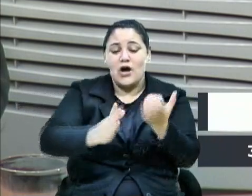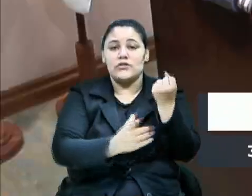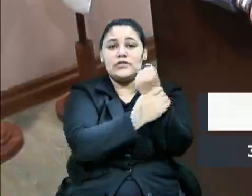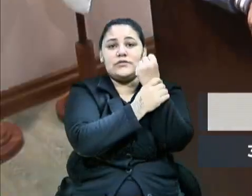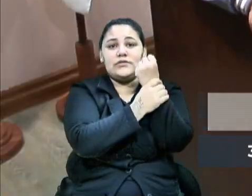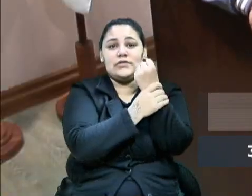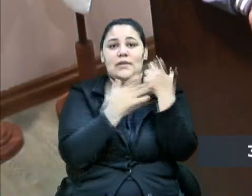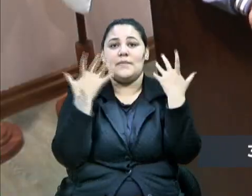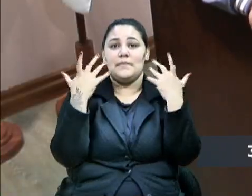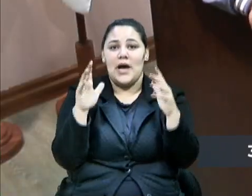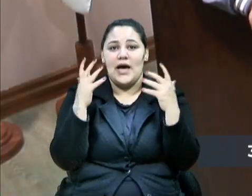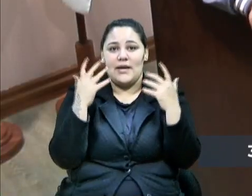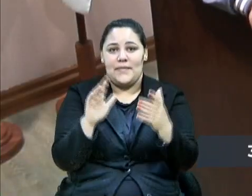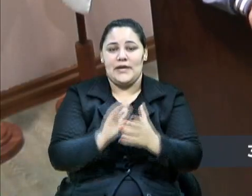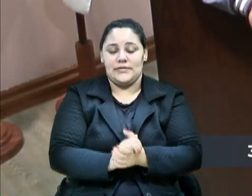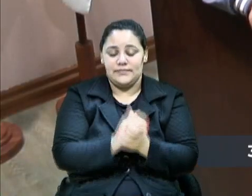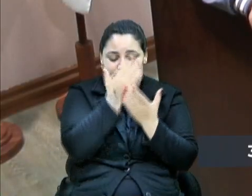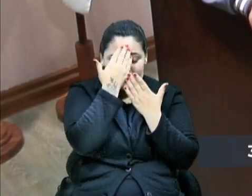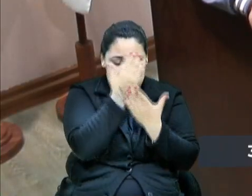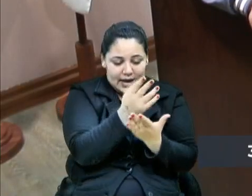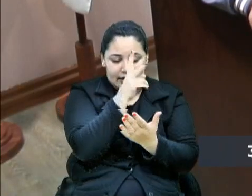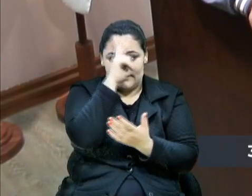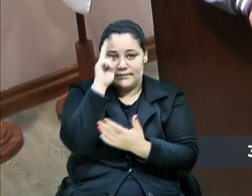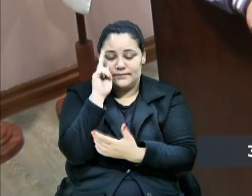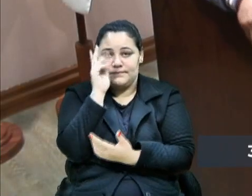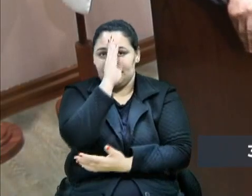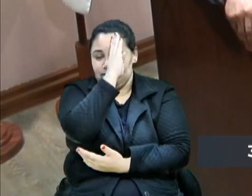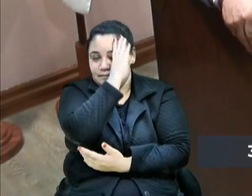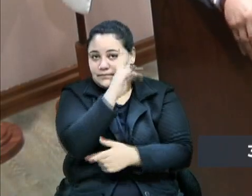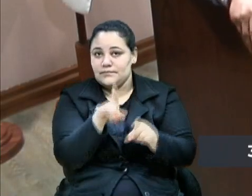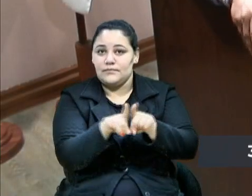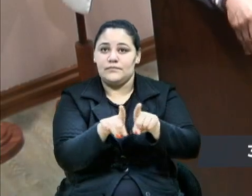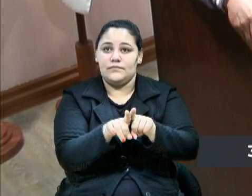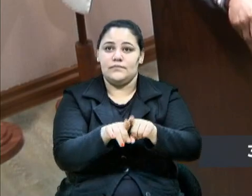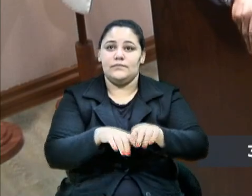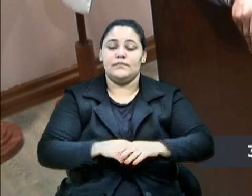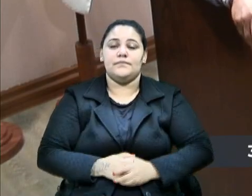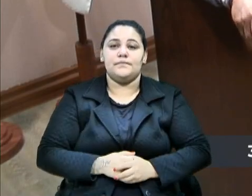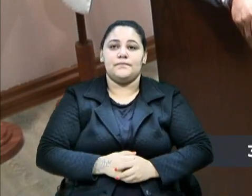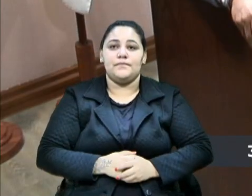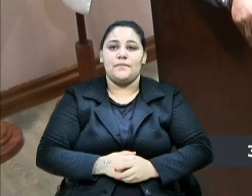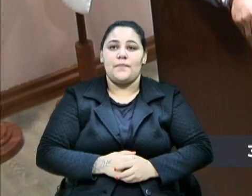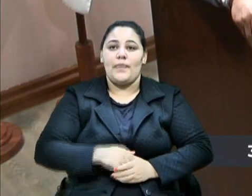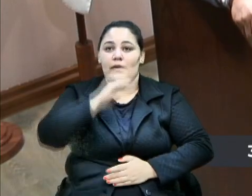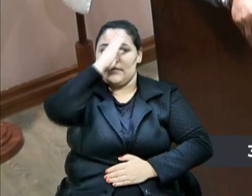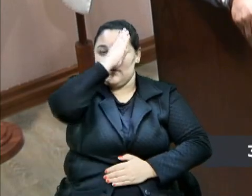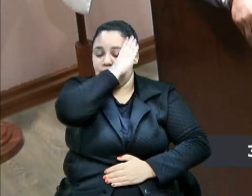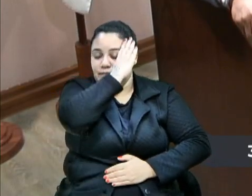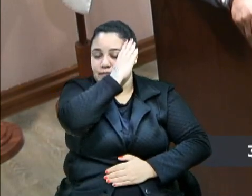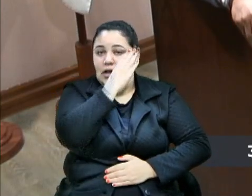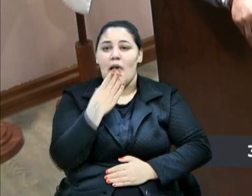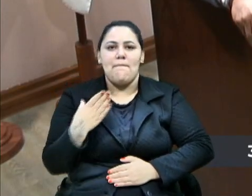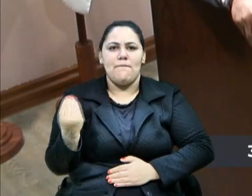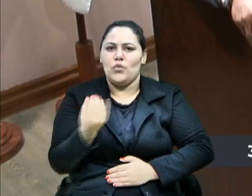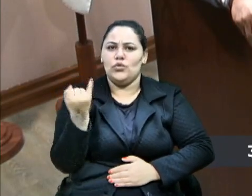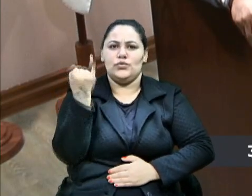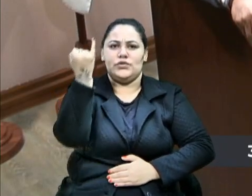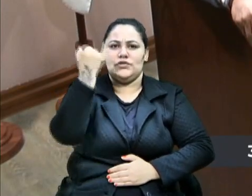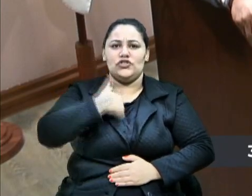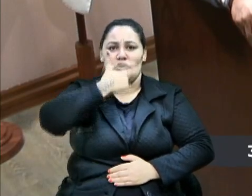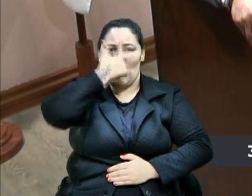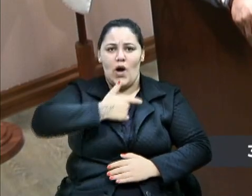Parabéns. Obrigado, Juliano Valim, vereador Bressan. Obrigado, vereador Ues. É muito importante, eu acho que os estudos foram feitos